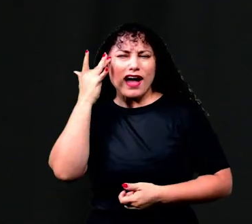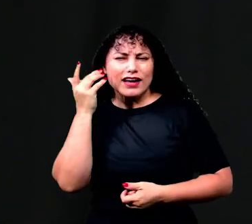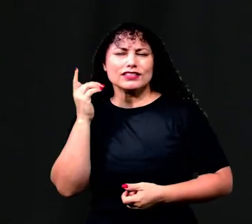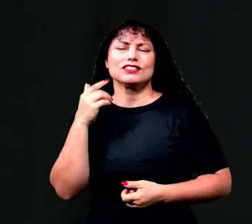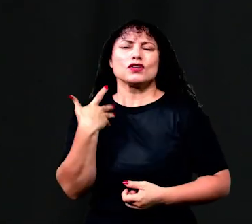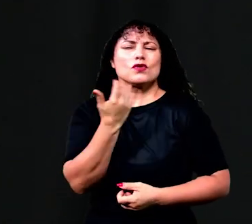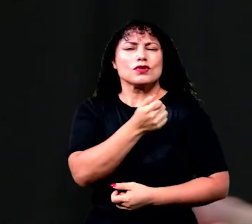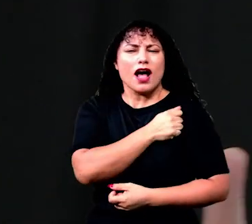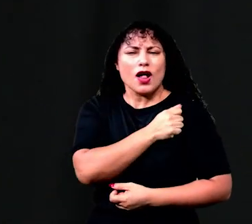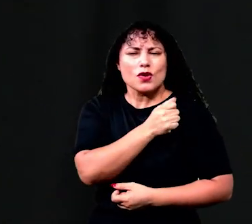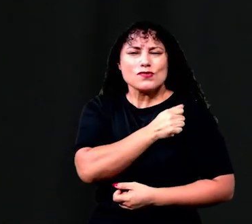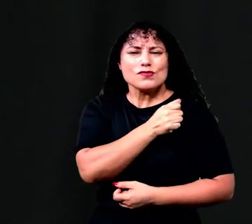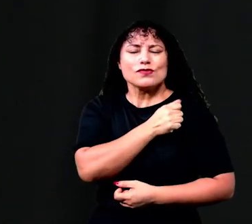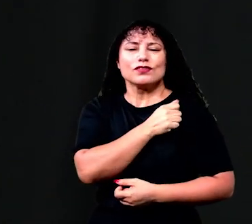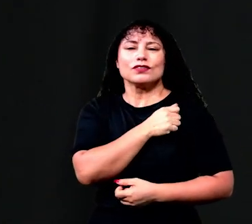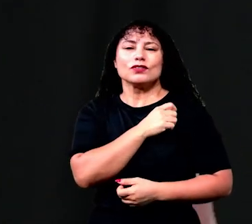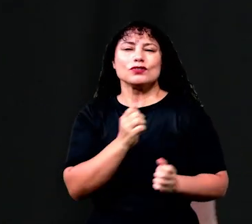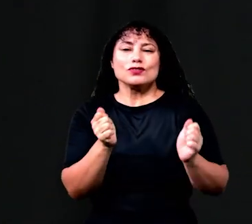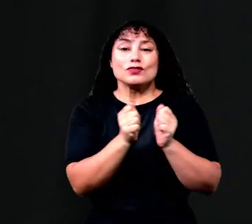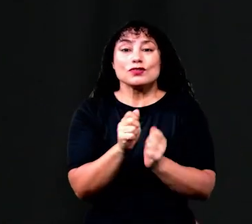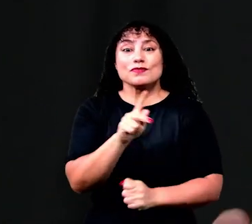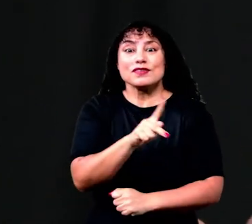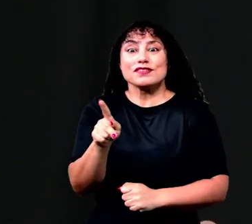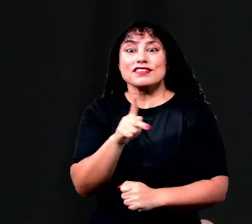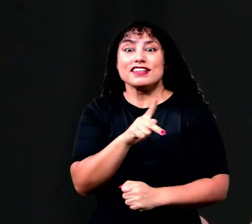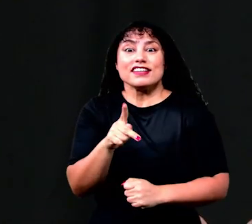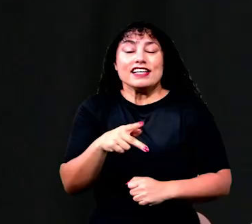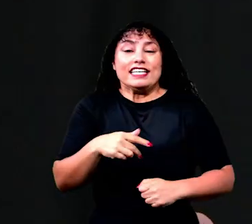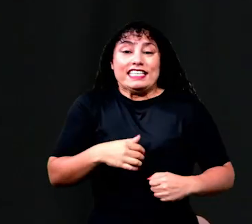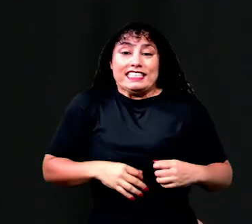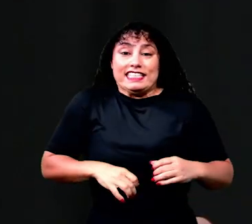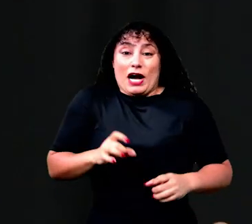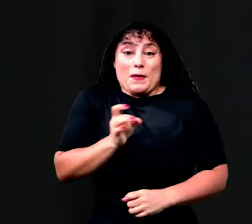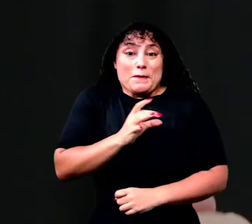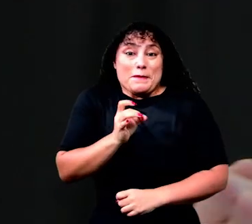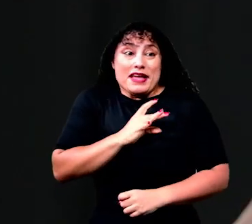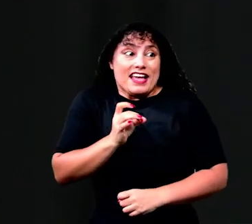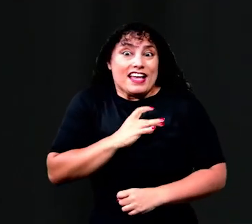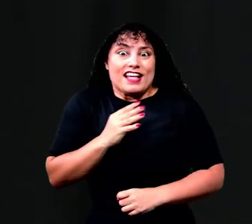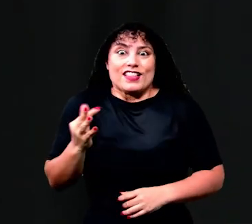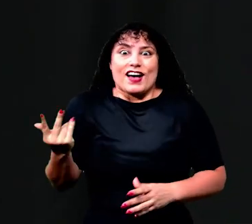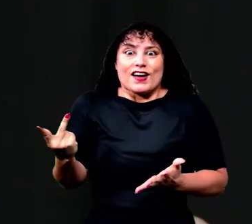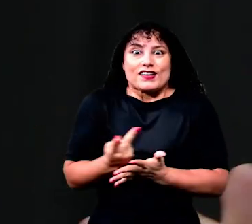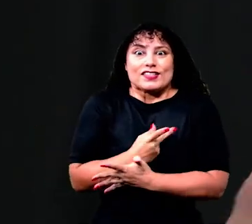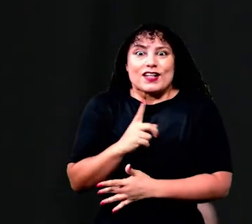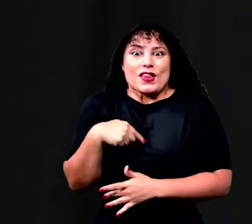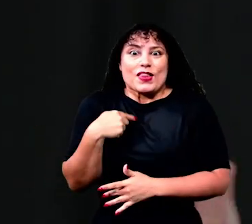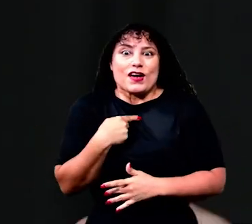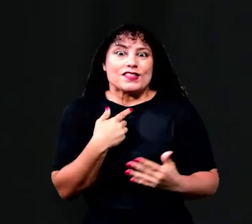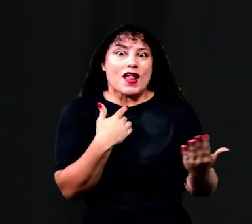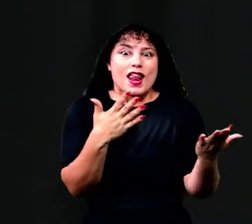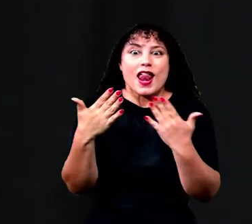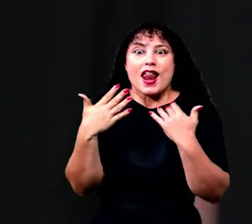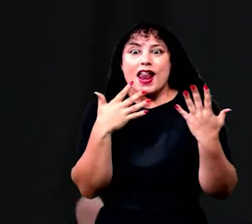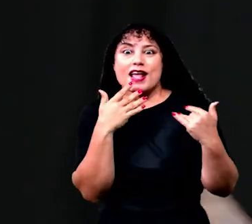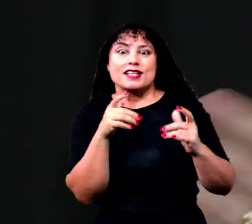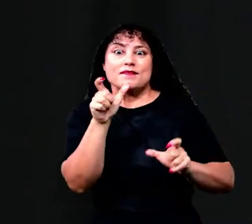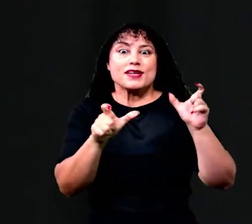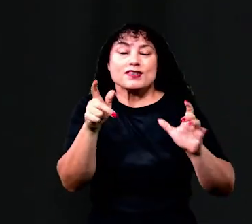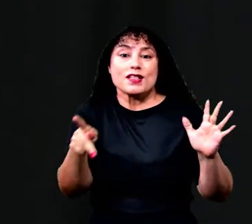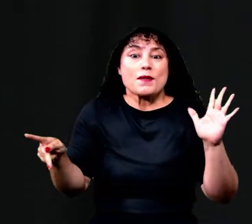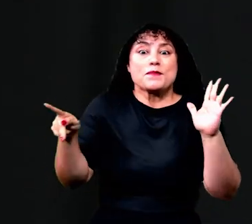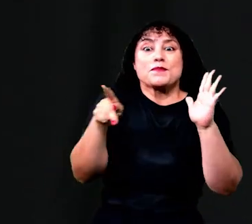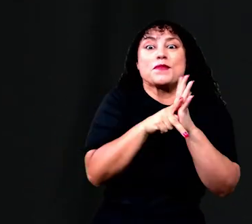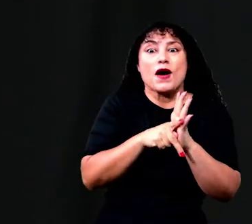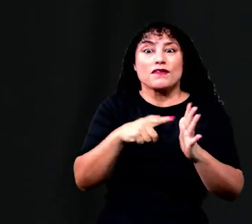os estudantes, com os professores, o friozinho na barriga também acontece, né? A gente, poxa, estaremos com falantes nativos da língua e